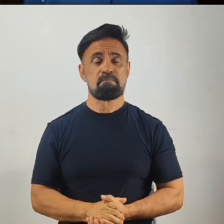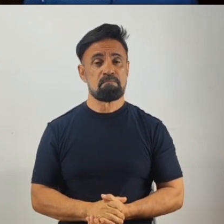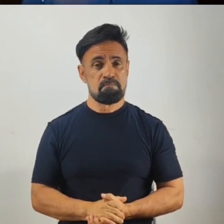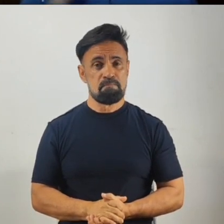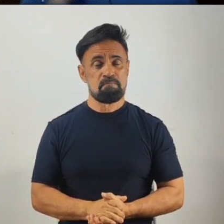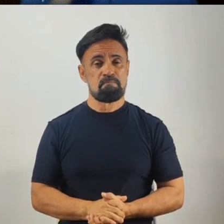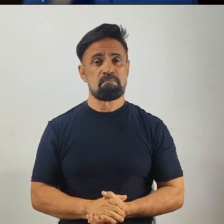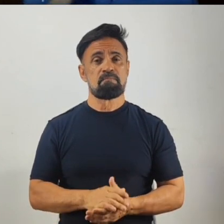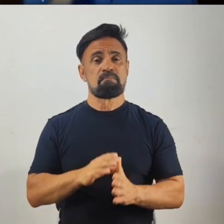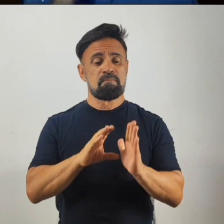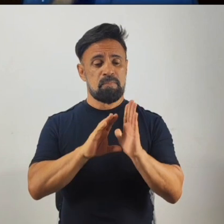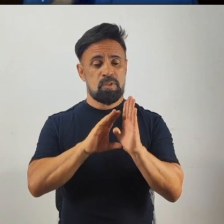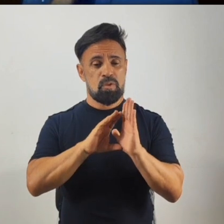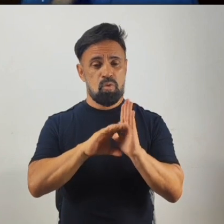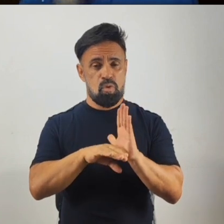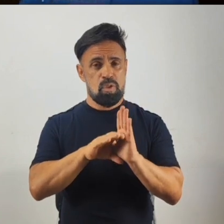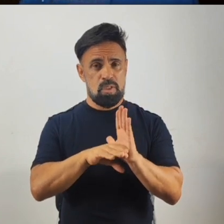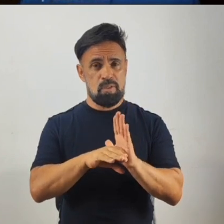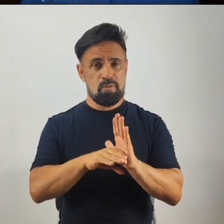Nesse sentido,